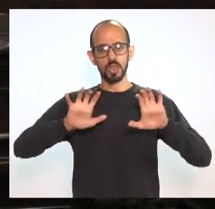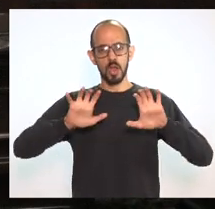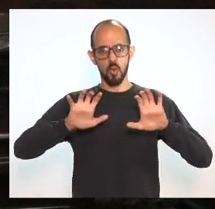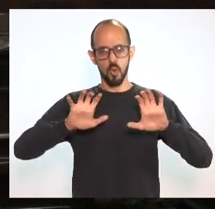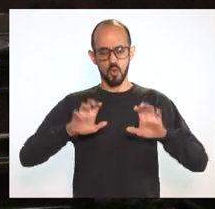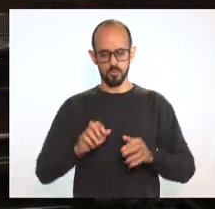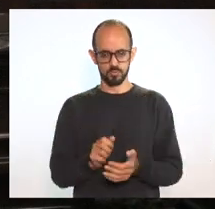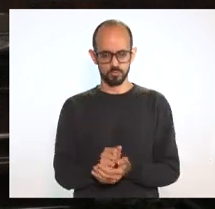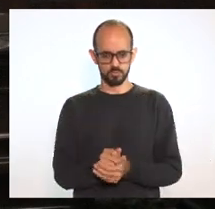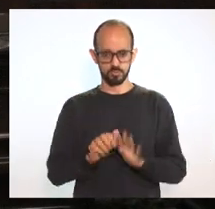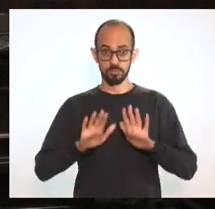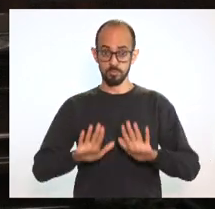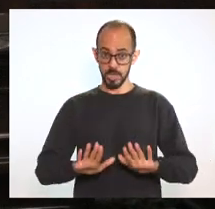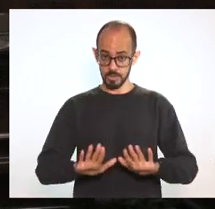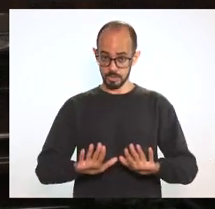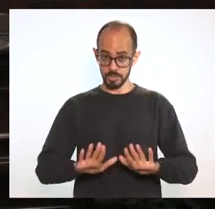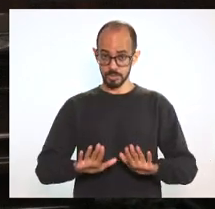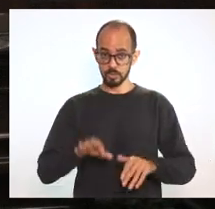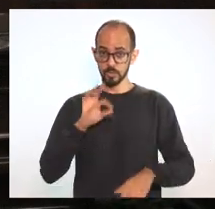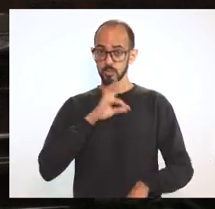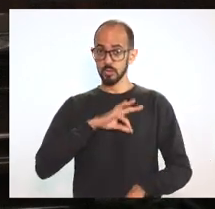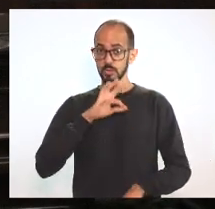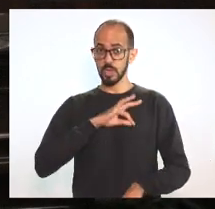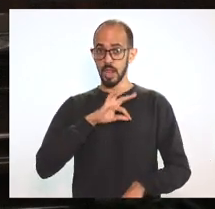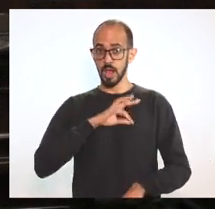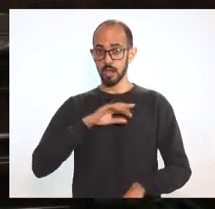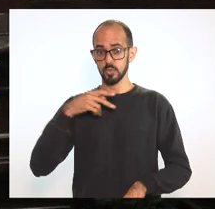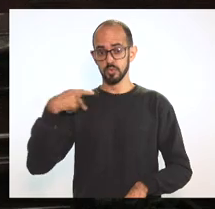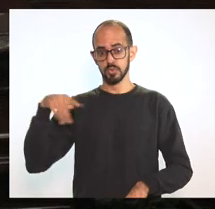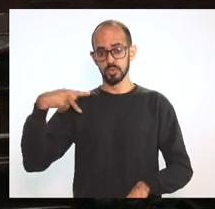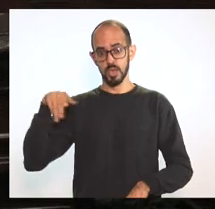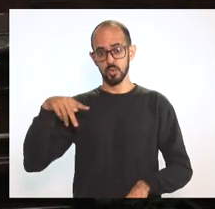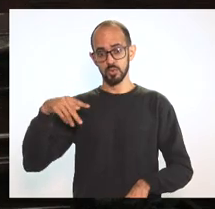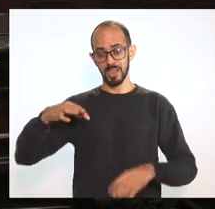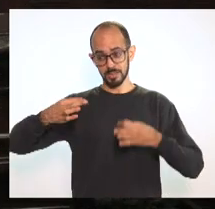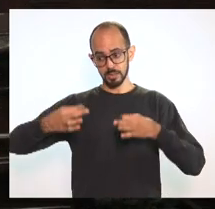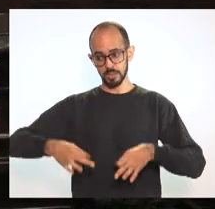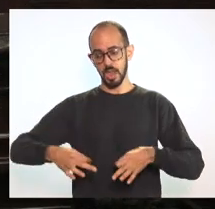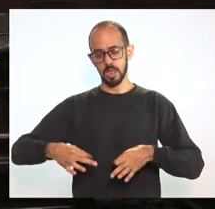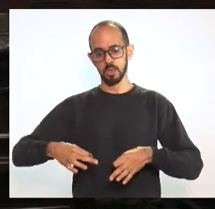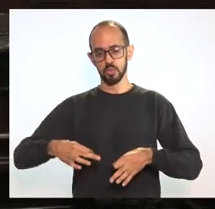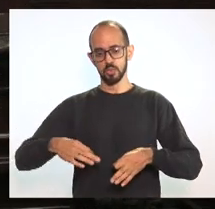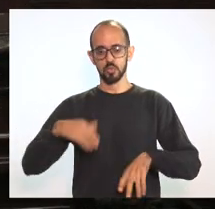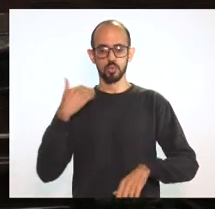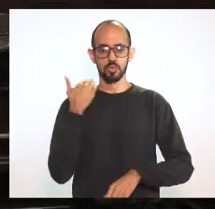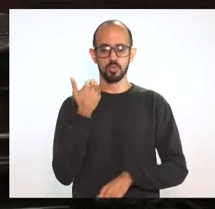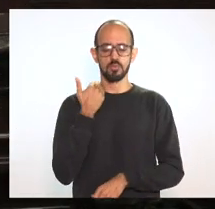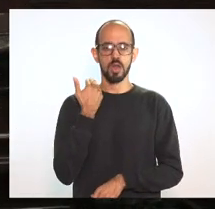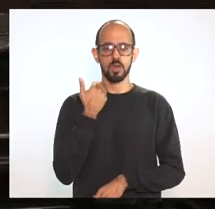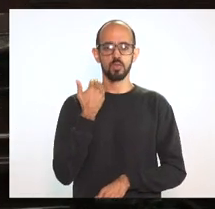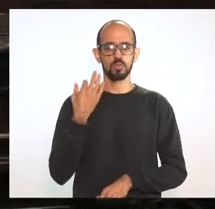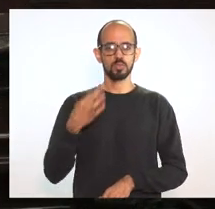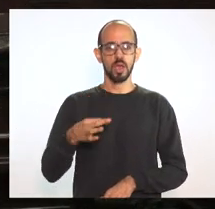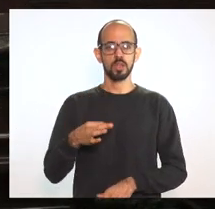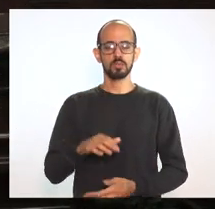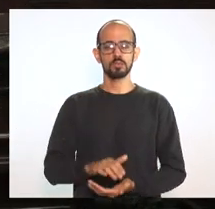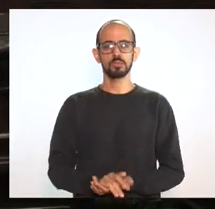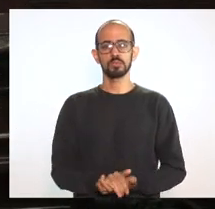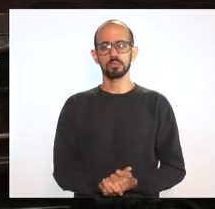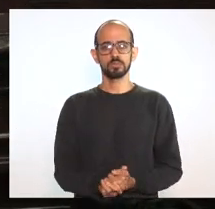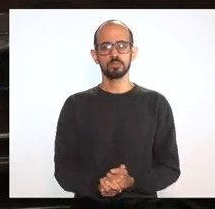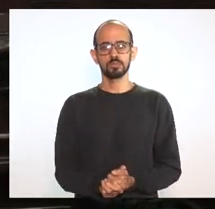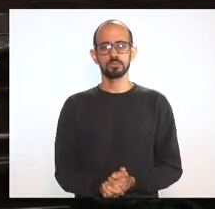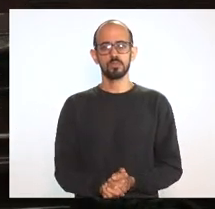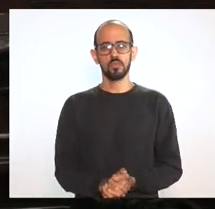Mas o salário de vocês estão certinho na conta, todo mês. O que vocês